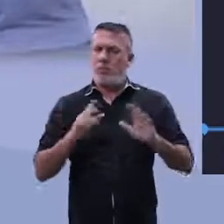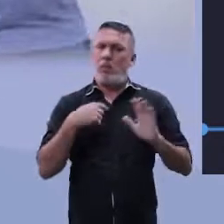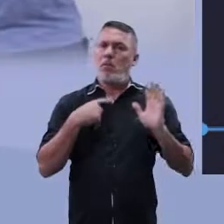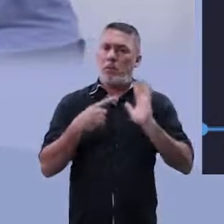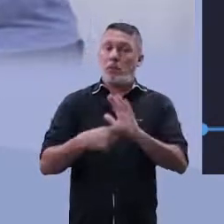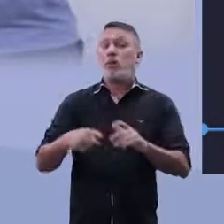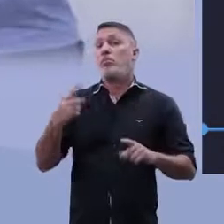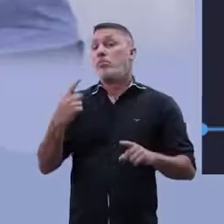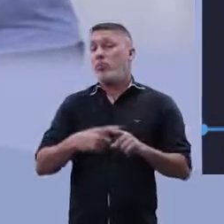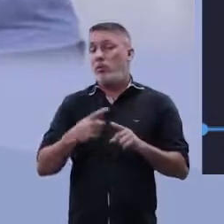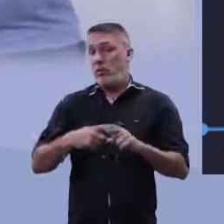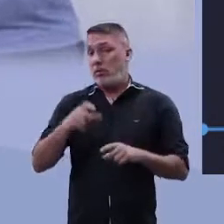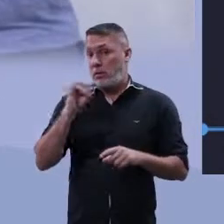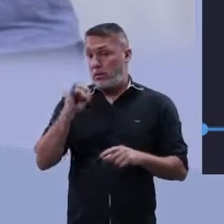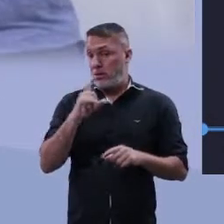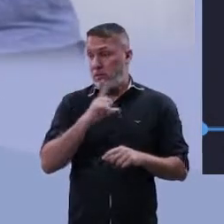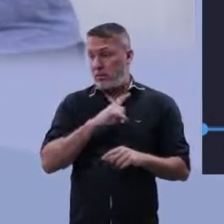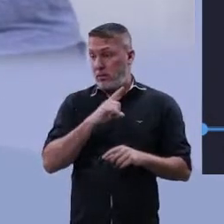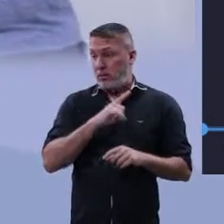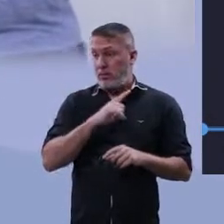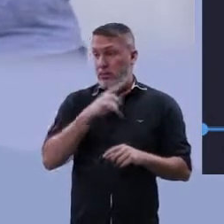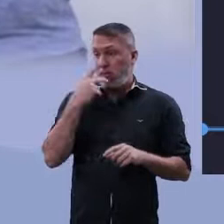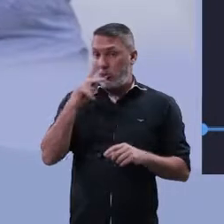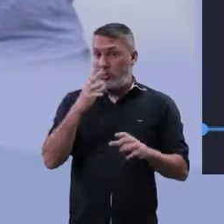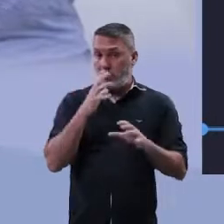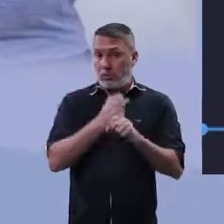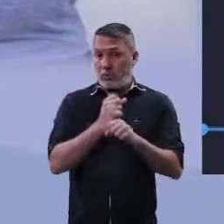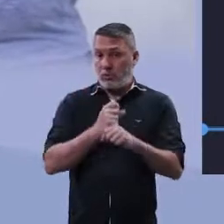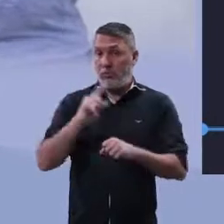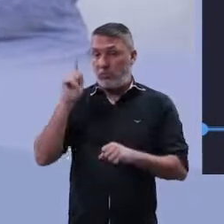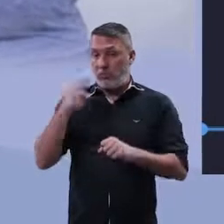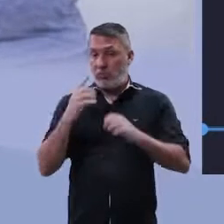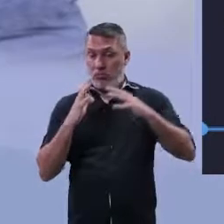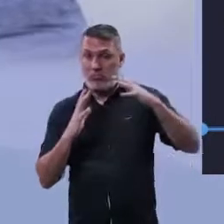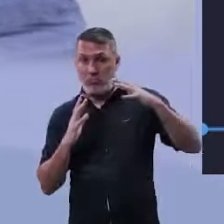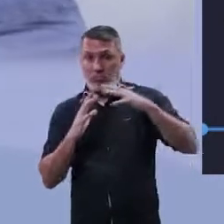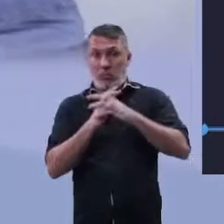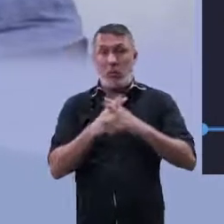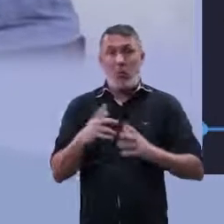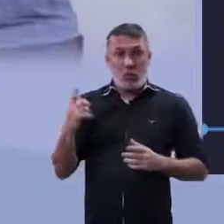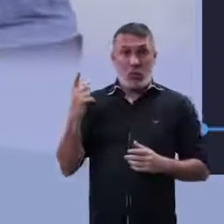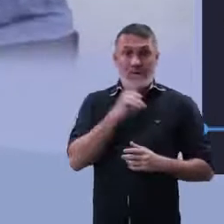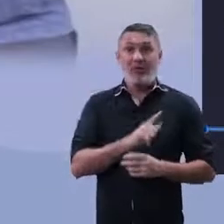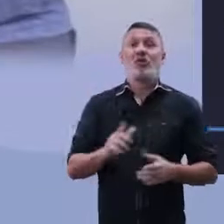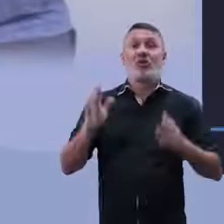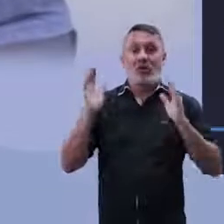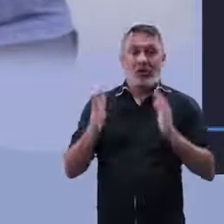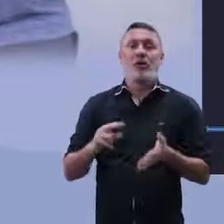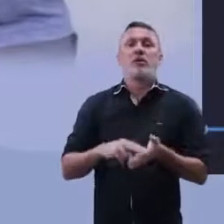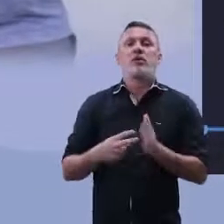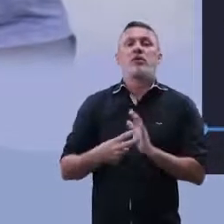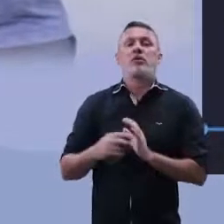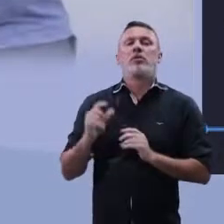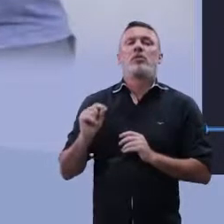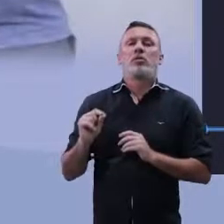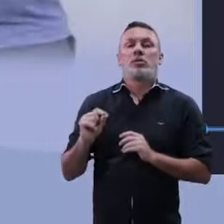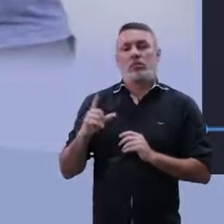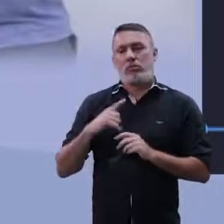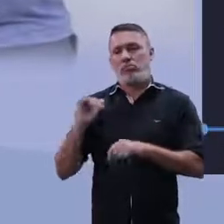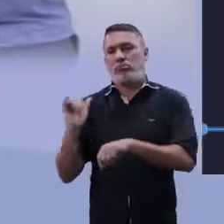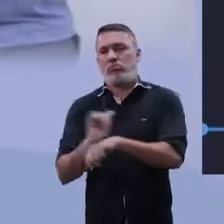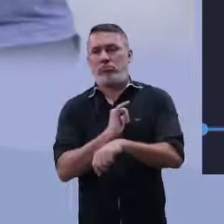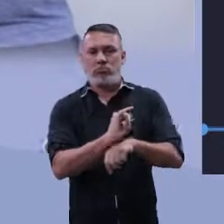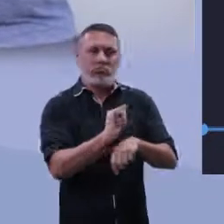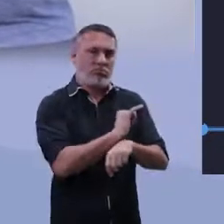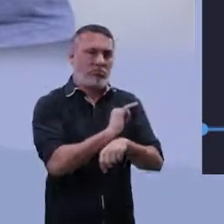retomada, até porque se essa nota alcançou a nota 1000, se essa redação alcançou a nota 1000, quer dizer que todas